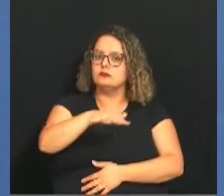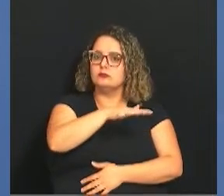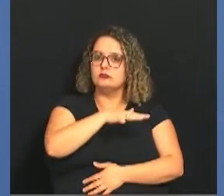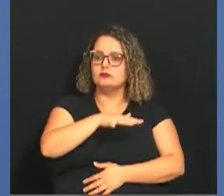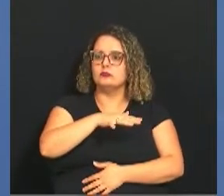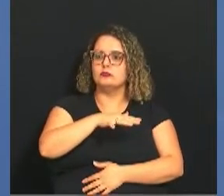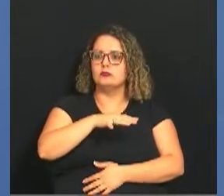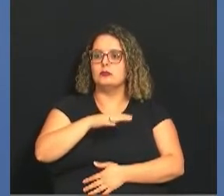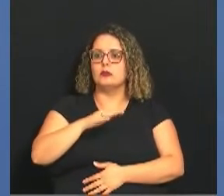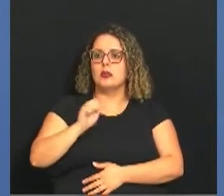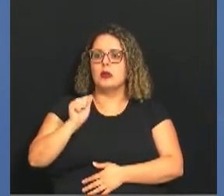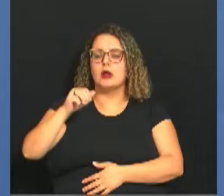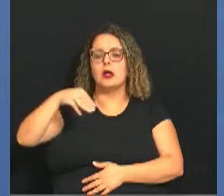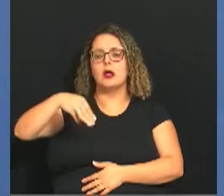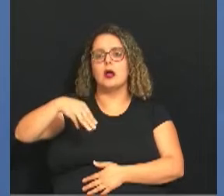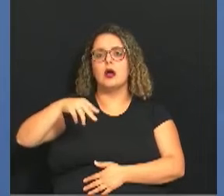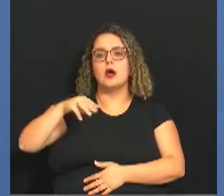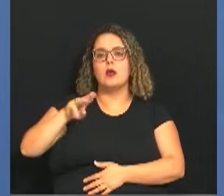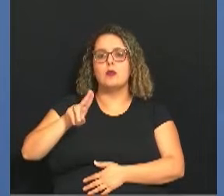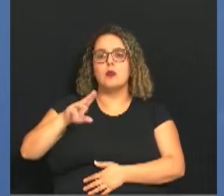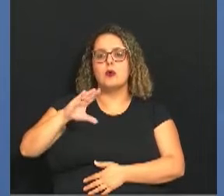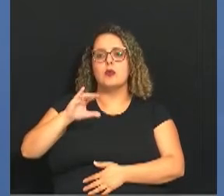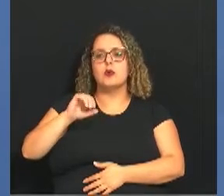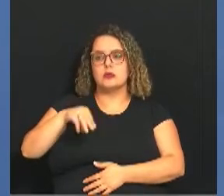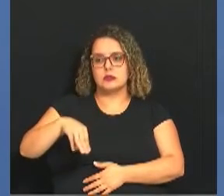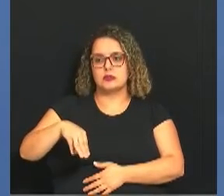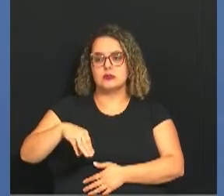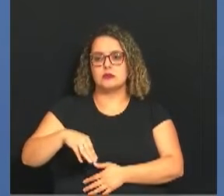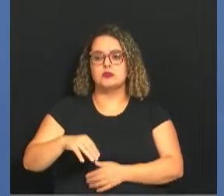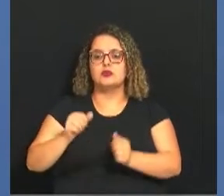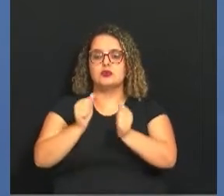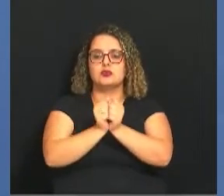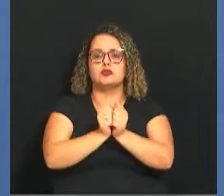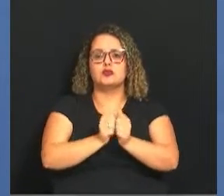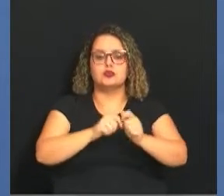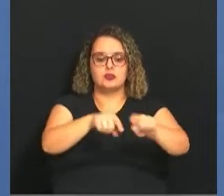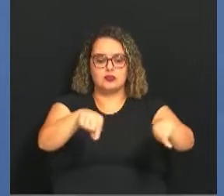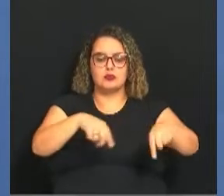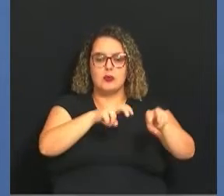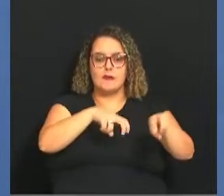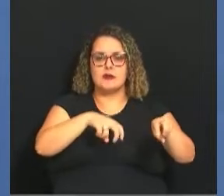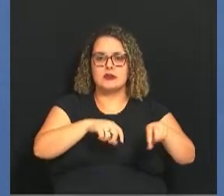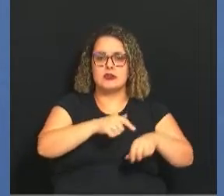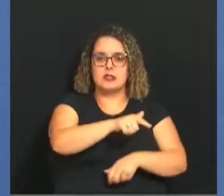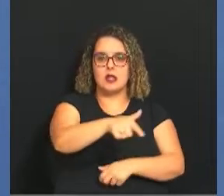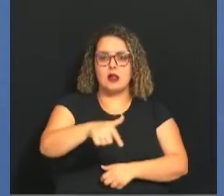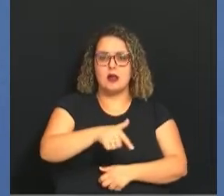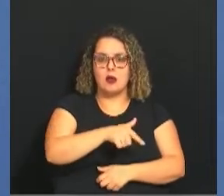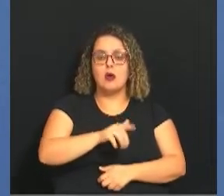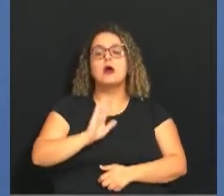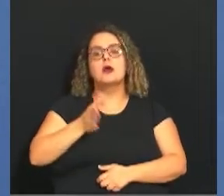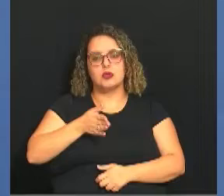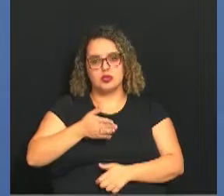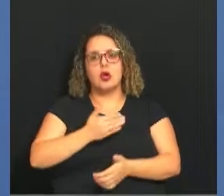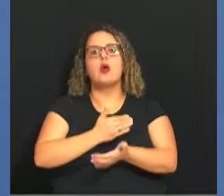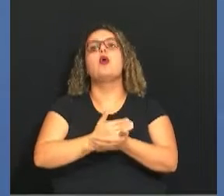Avenida Camusim, junto ao loteamento residencial Fazenda Lagoa, que já entrou em operação nesta manhã a partir das 10